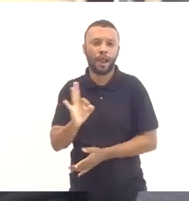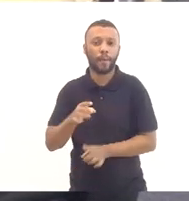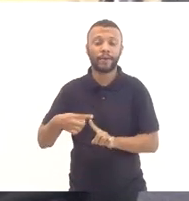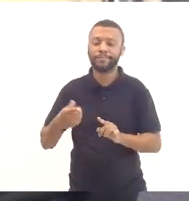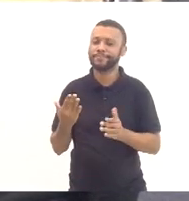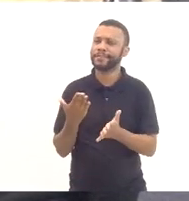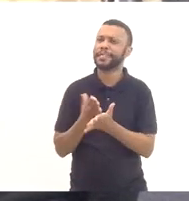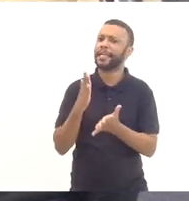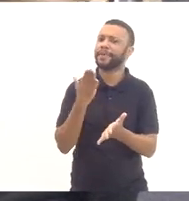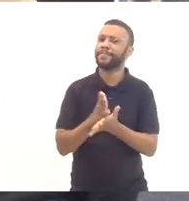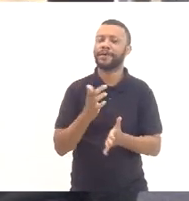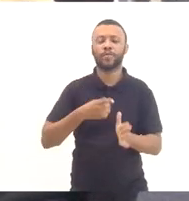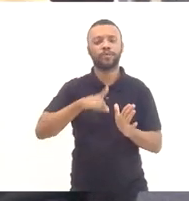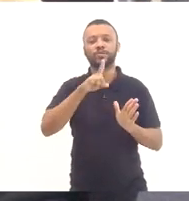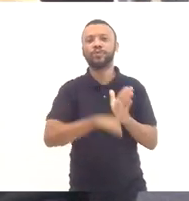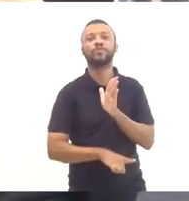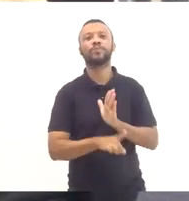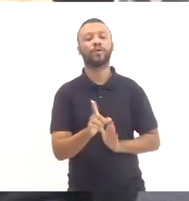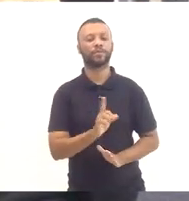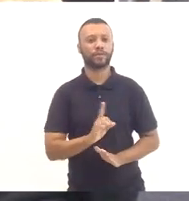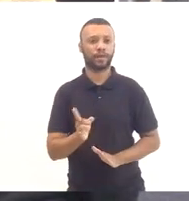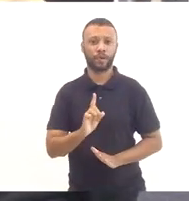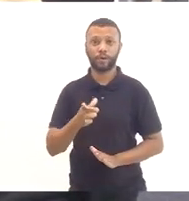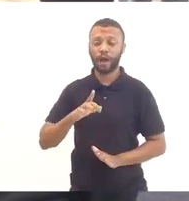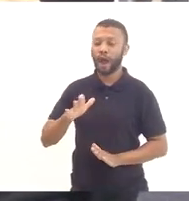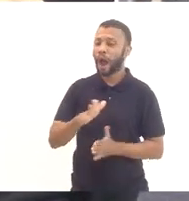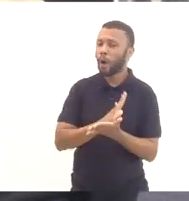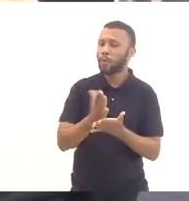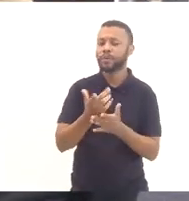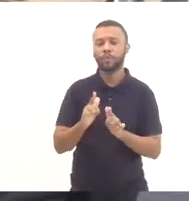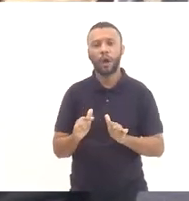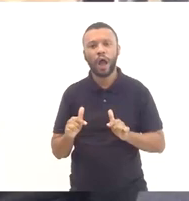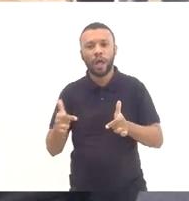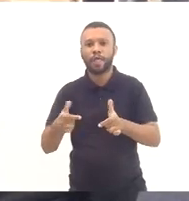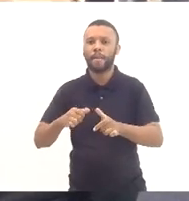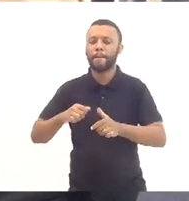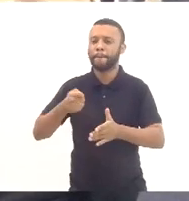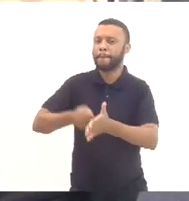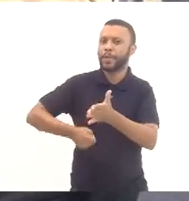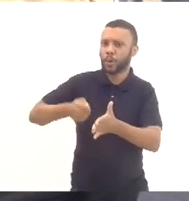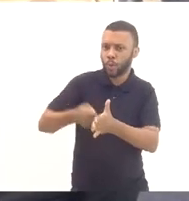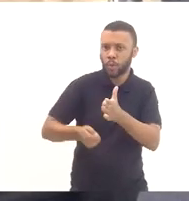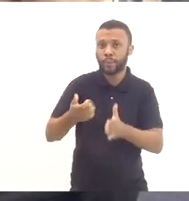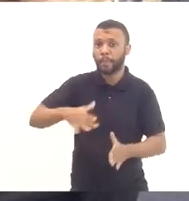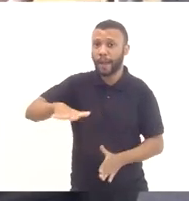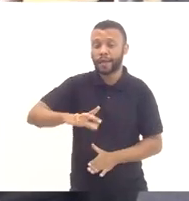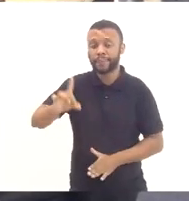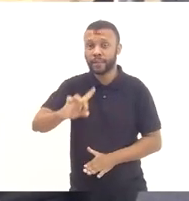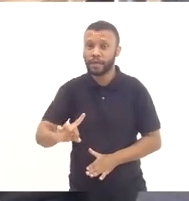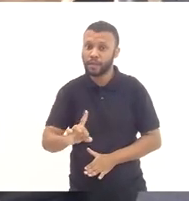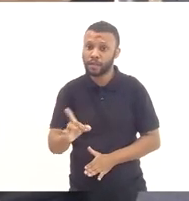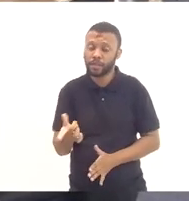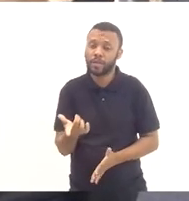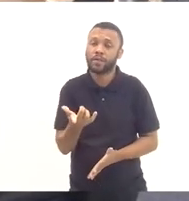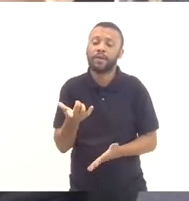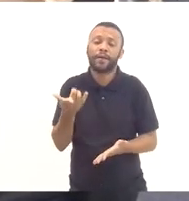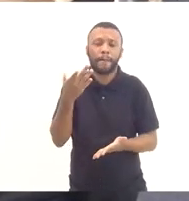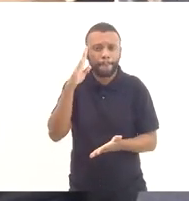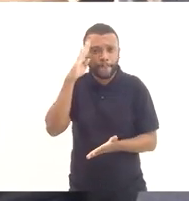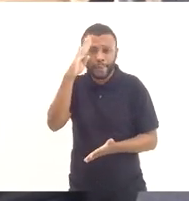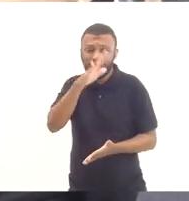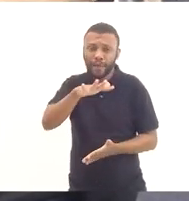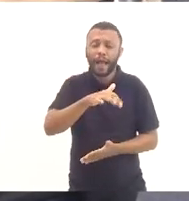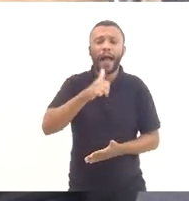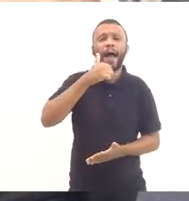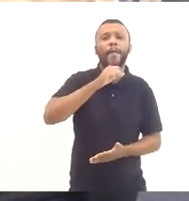tem nada a ver com desconto então aqui aqueles que são militantes na área não não deixa ir para as mães principalmente porque às